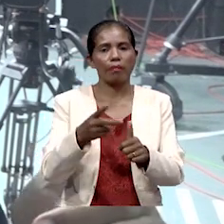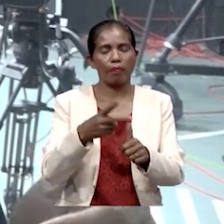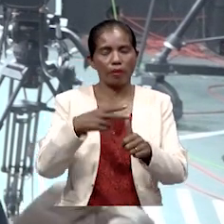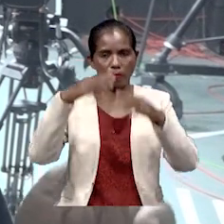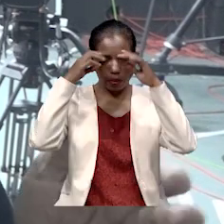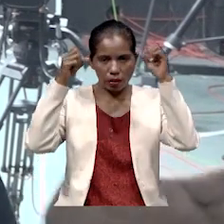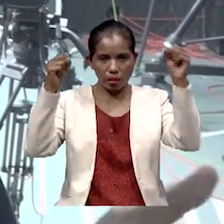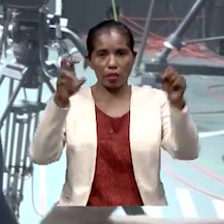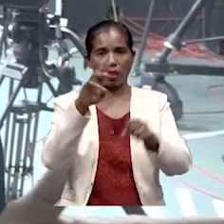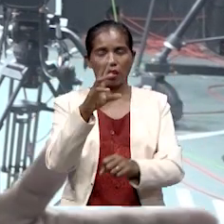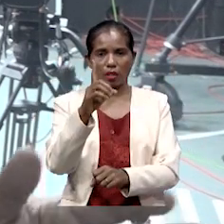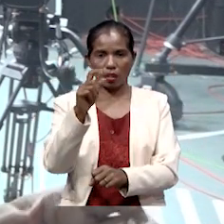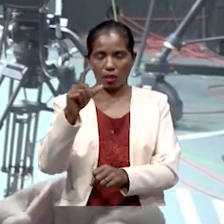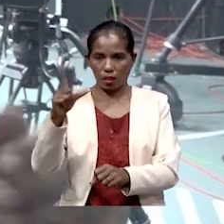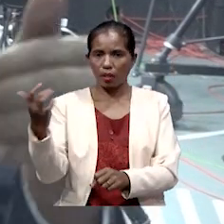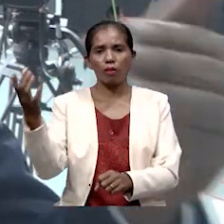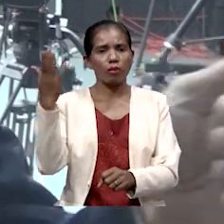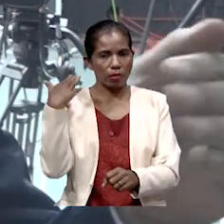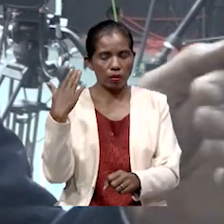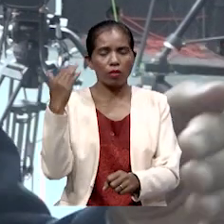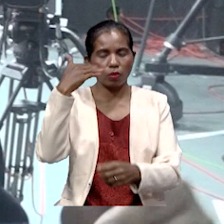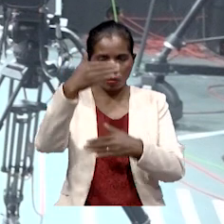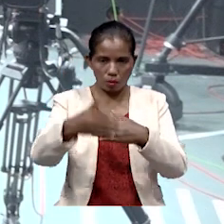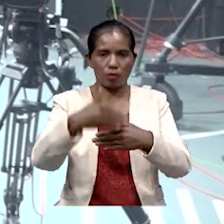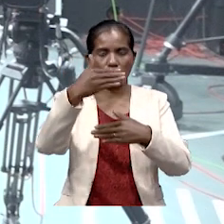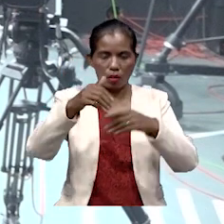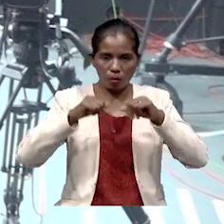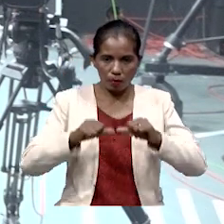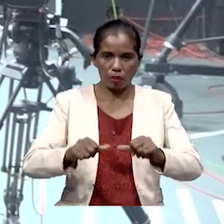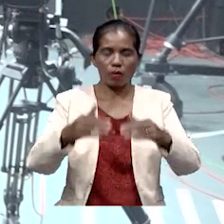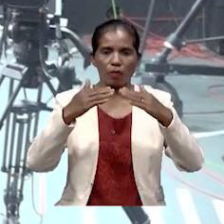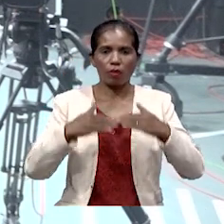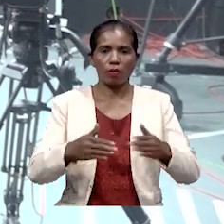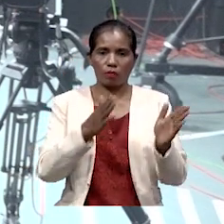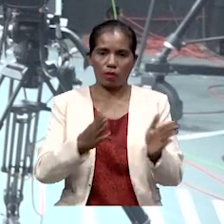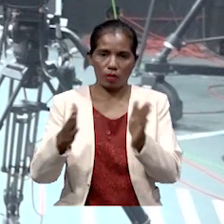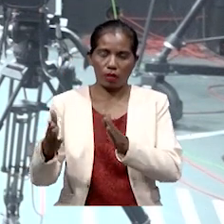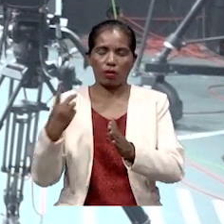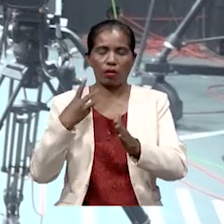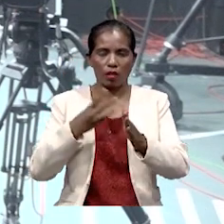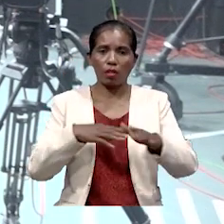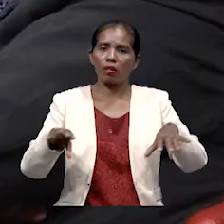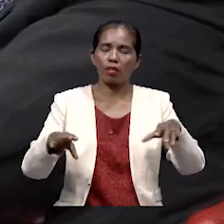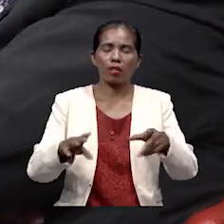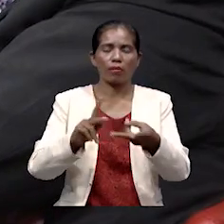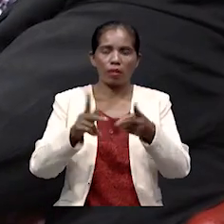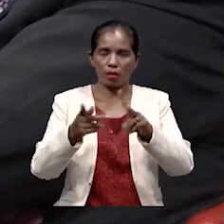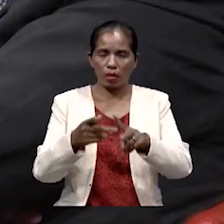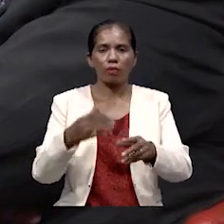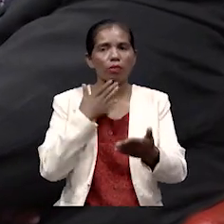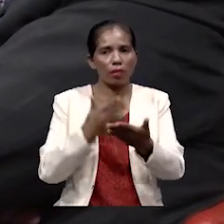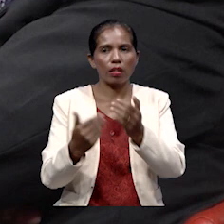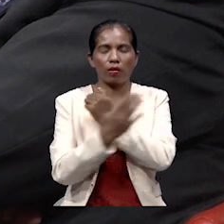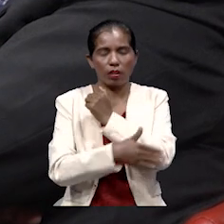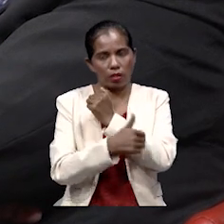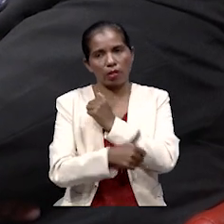até Sierra da Betuir Mai, continua o processo e tinha relacionamento dia com países vizinhos. No